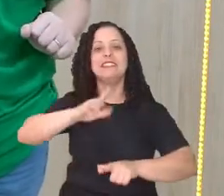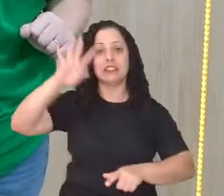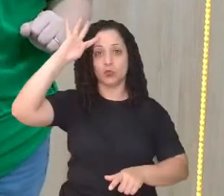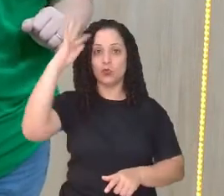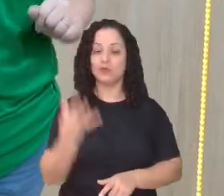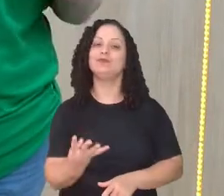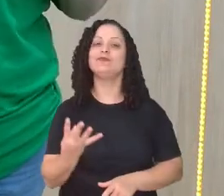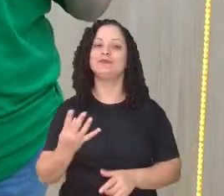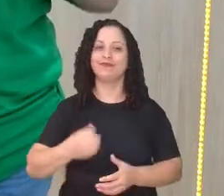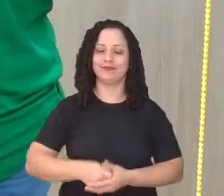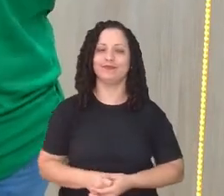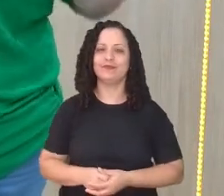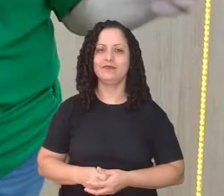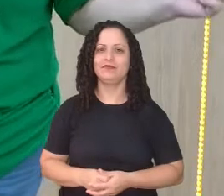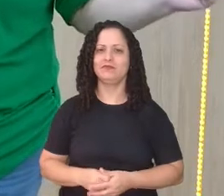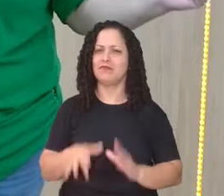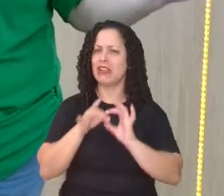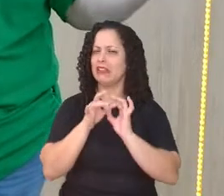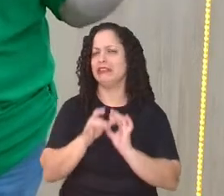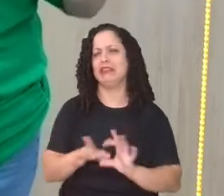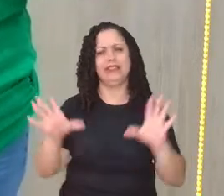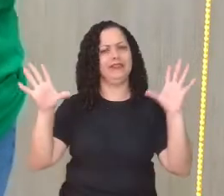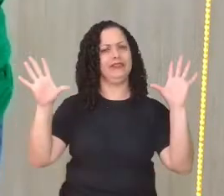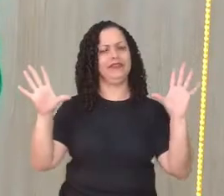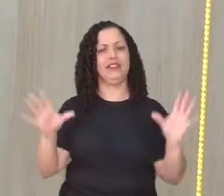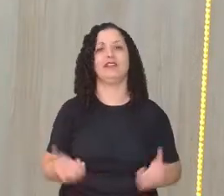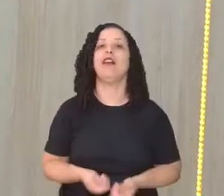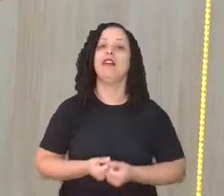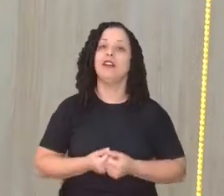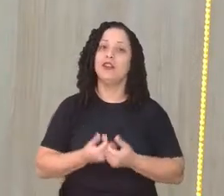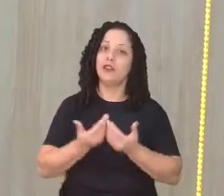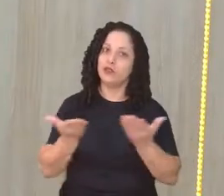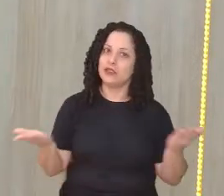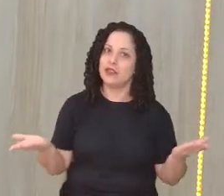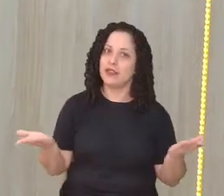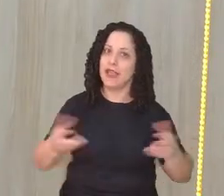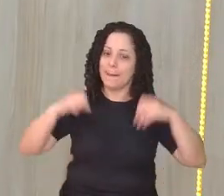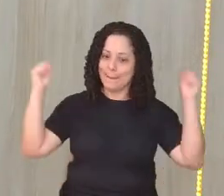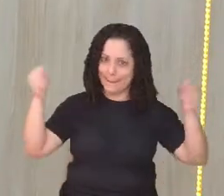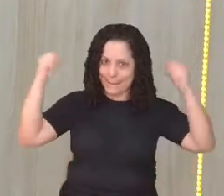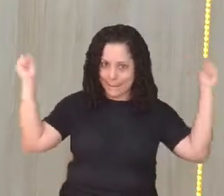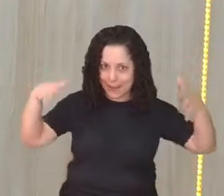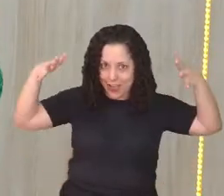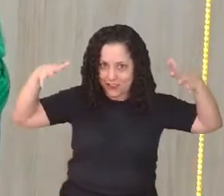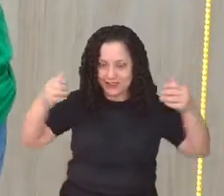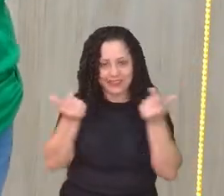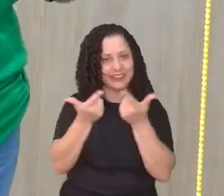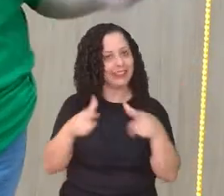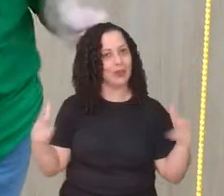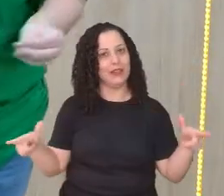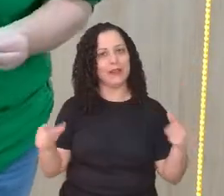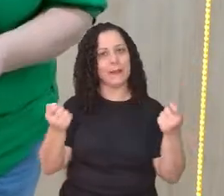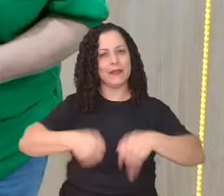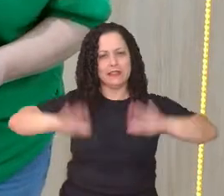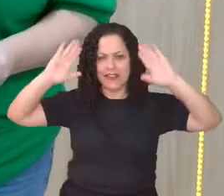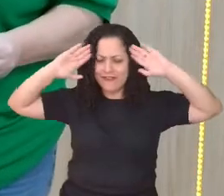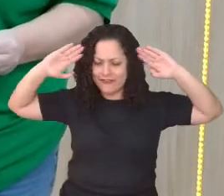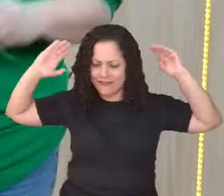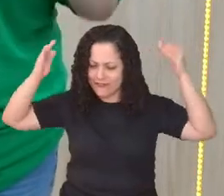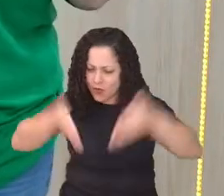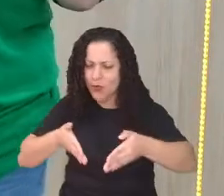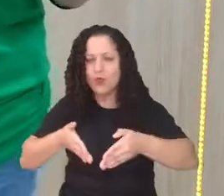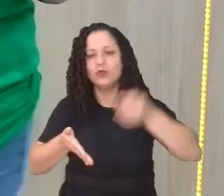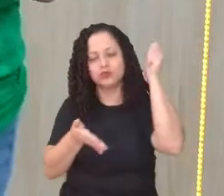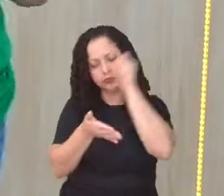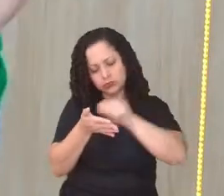solução. O jeito que você vai fazer, contanto que não seja mágica, que matemática não é mágica, com raciocínio lógico e